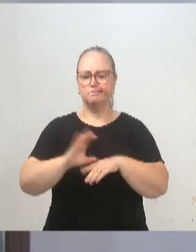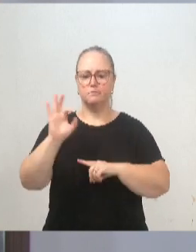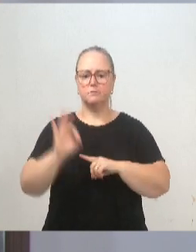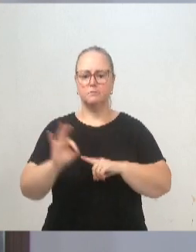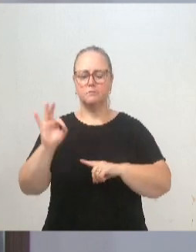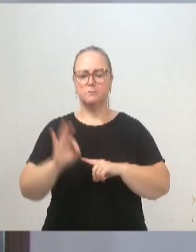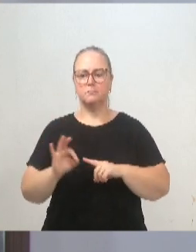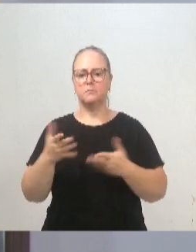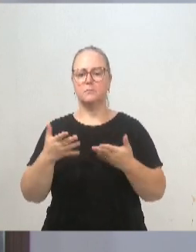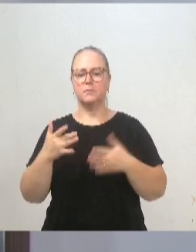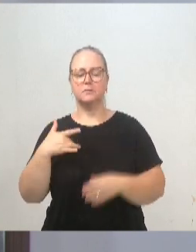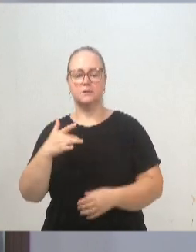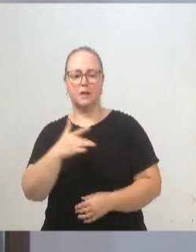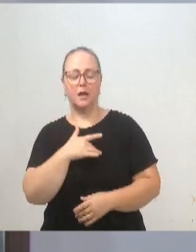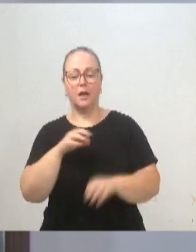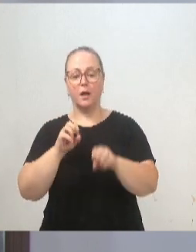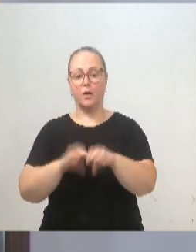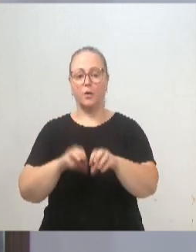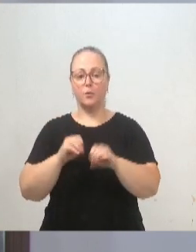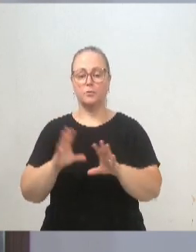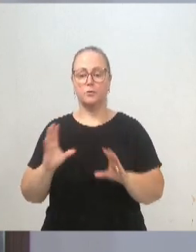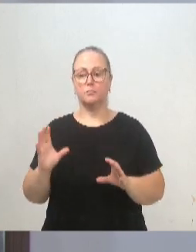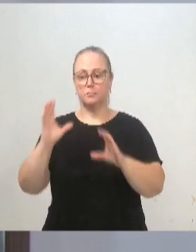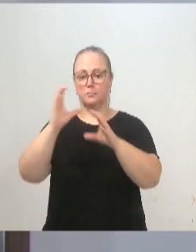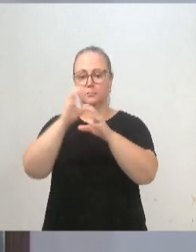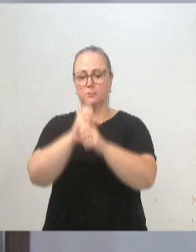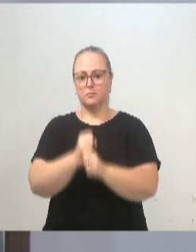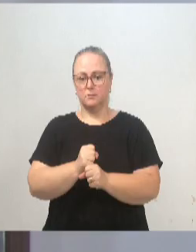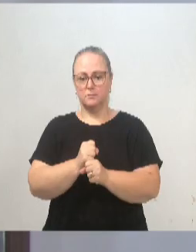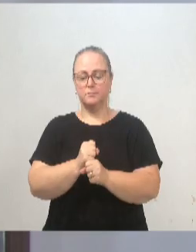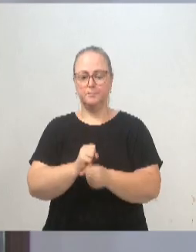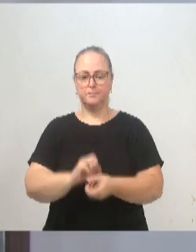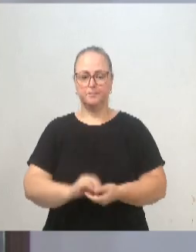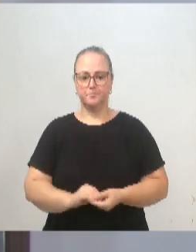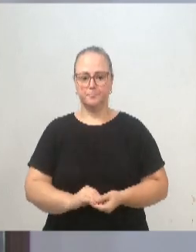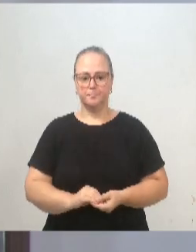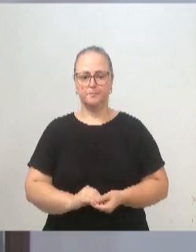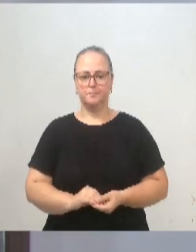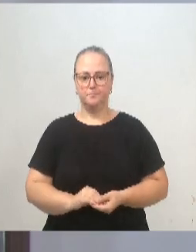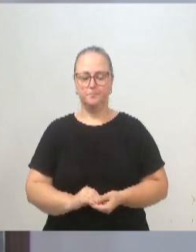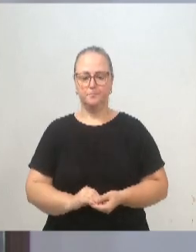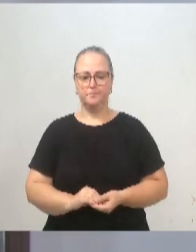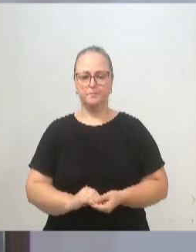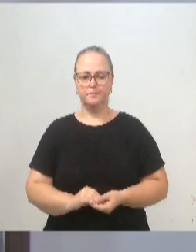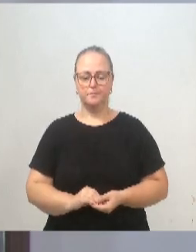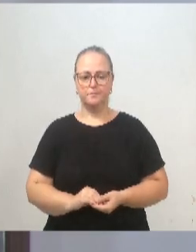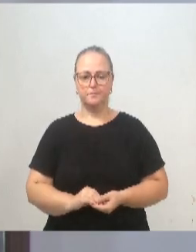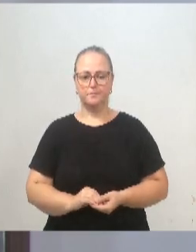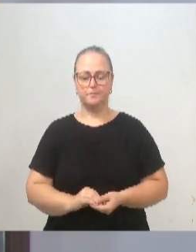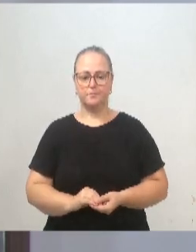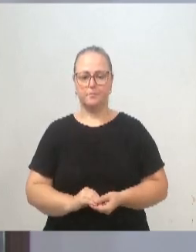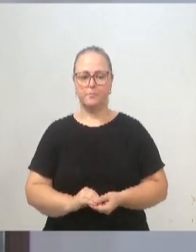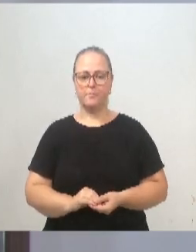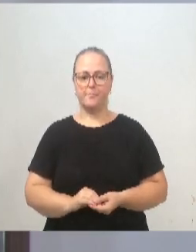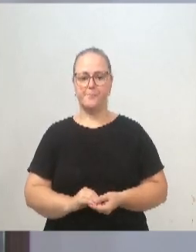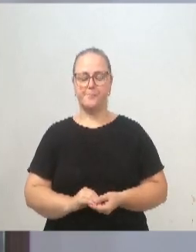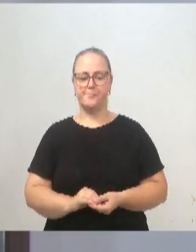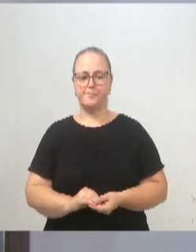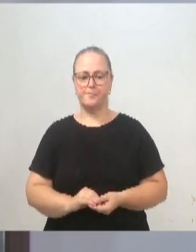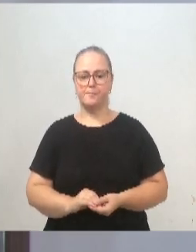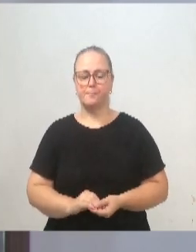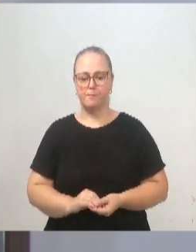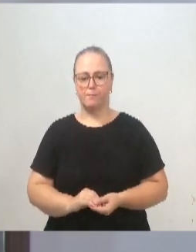e educação, representando isso R$ 1 bilhão e 100 milhões de reais. E aí,